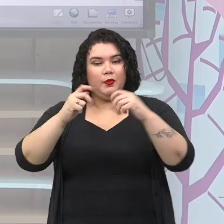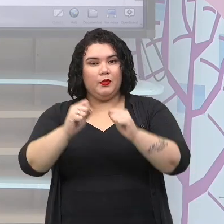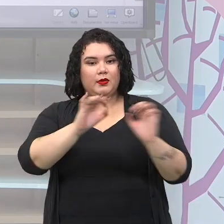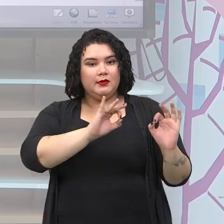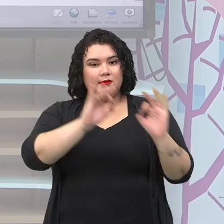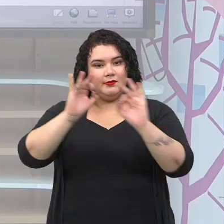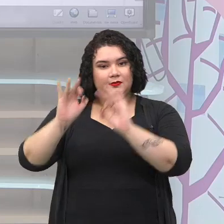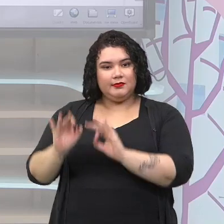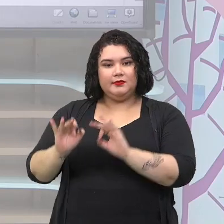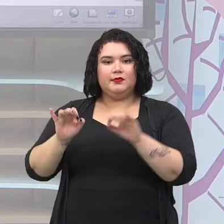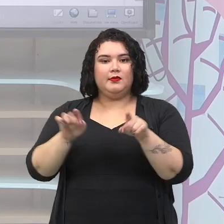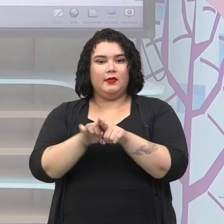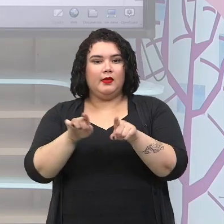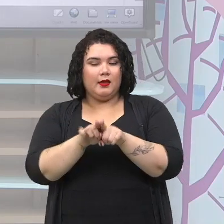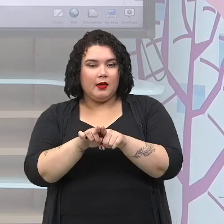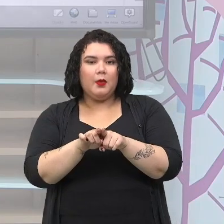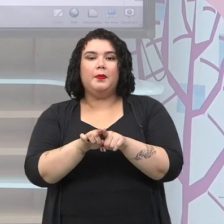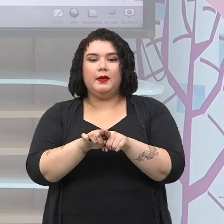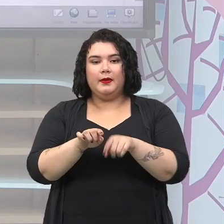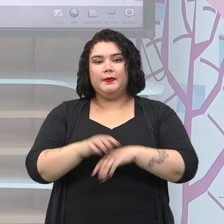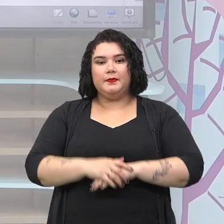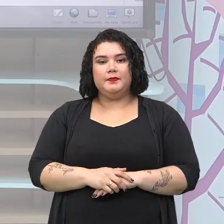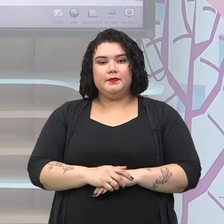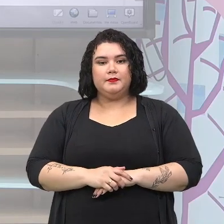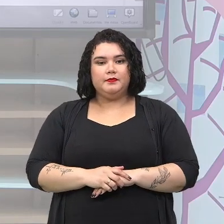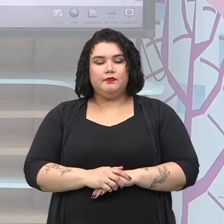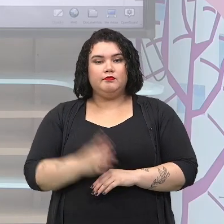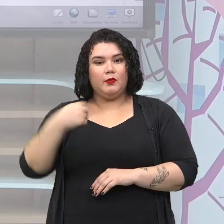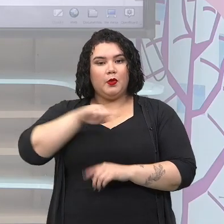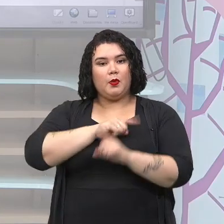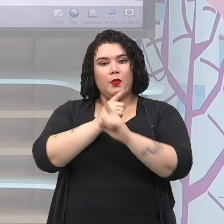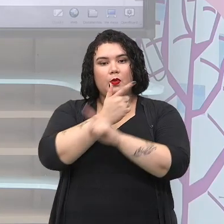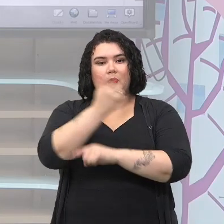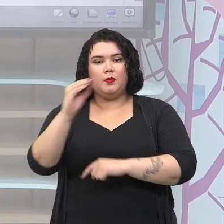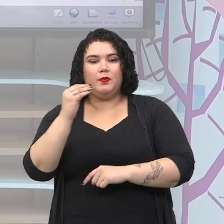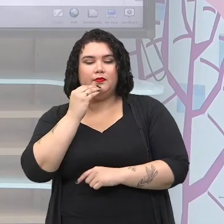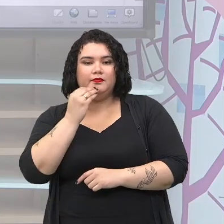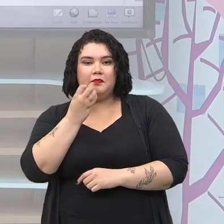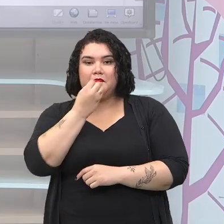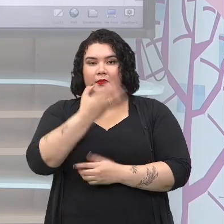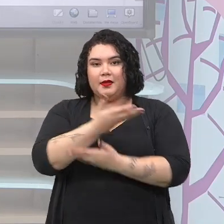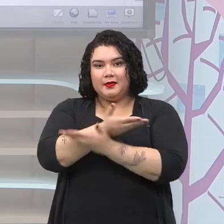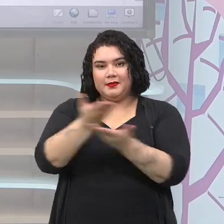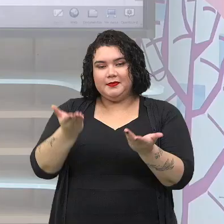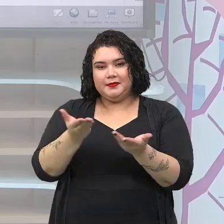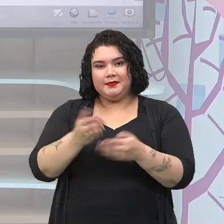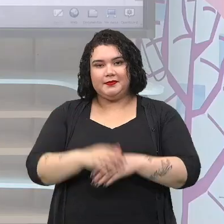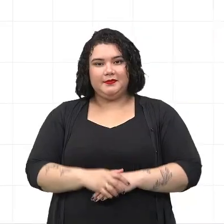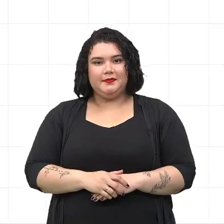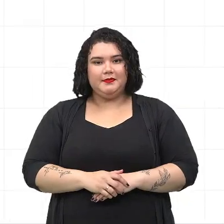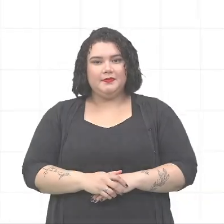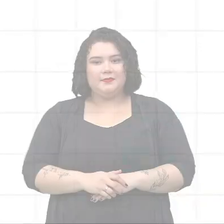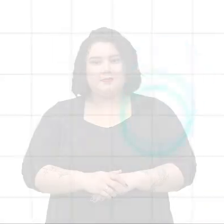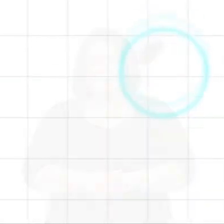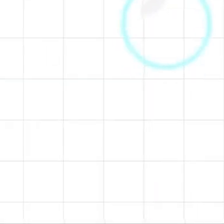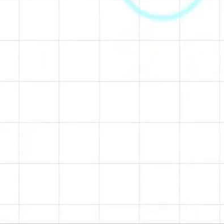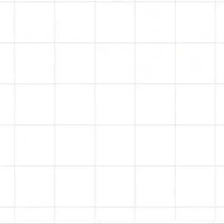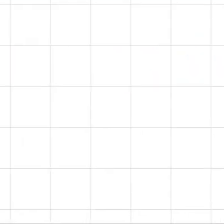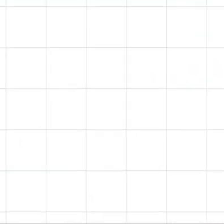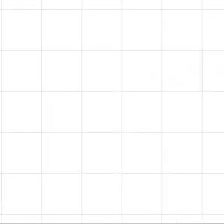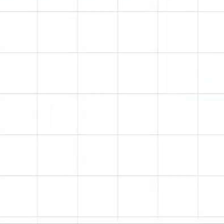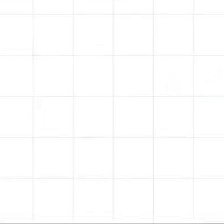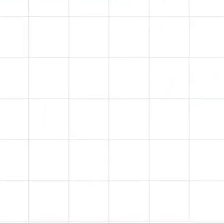todos, agradeço pela atenção. Nos vemos em breve. Fiquem bem e até a próxima.